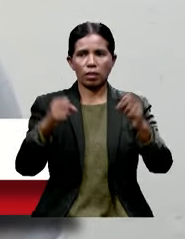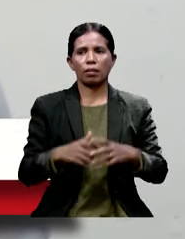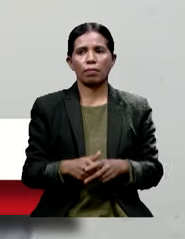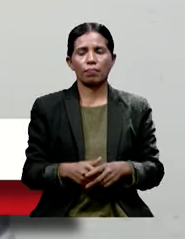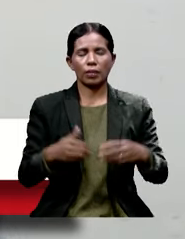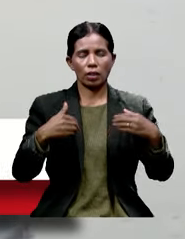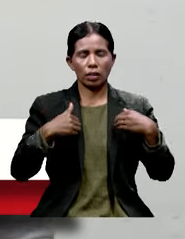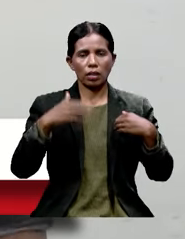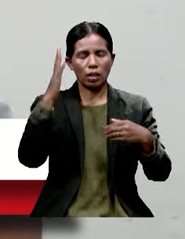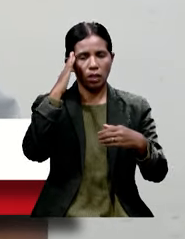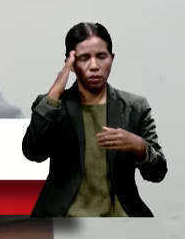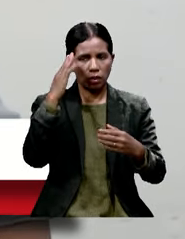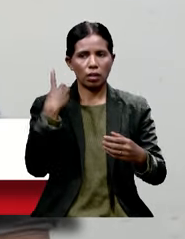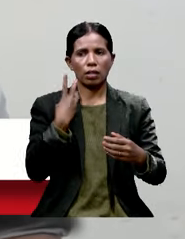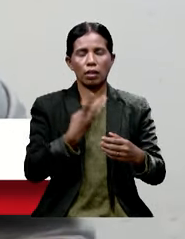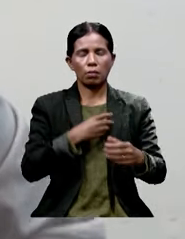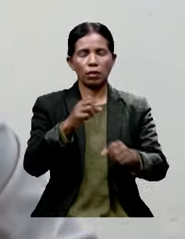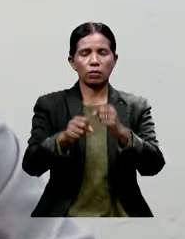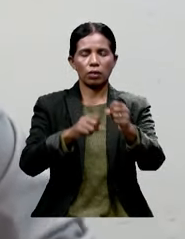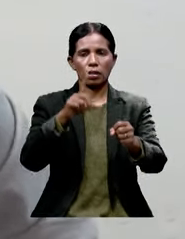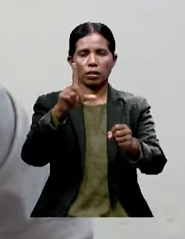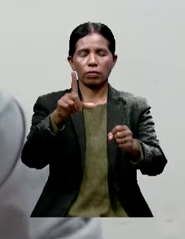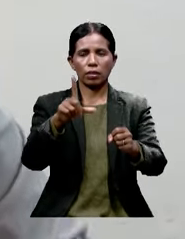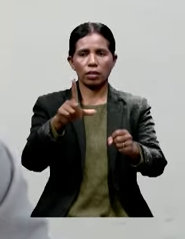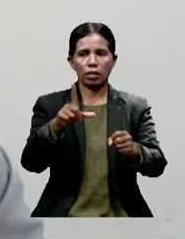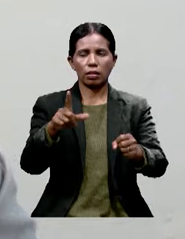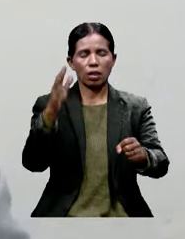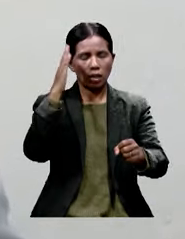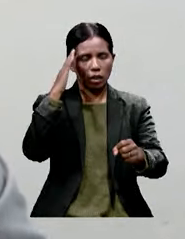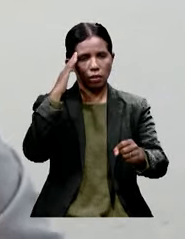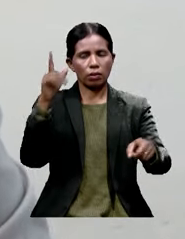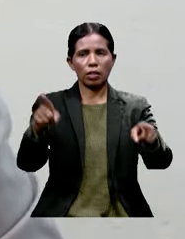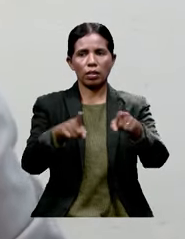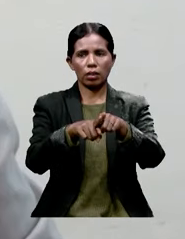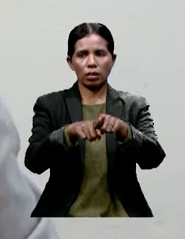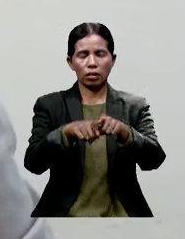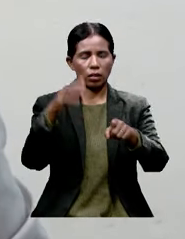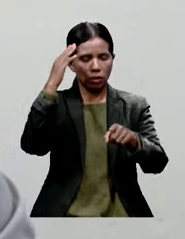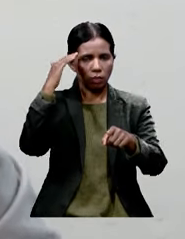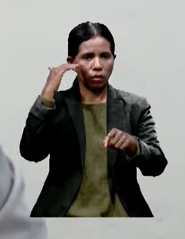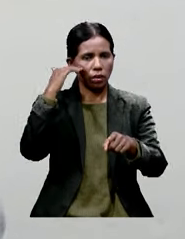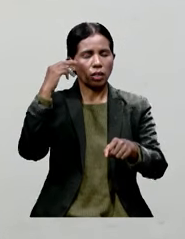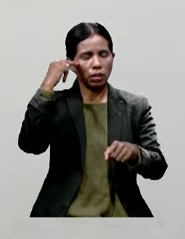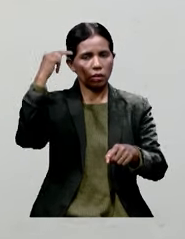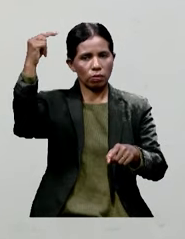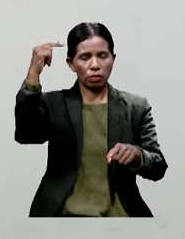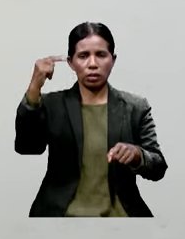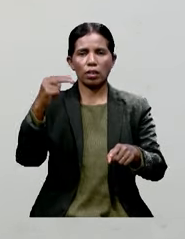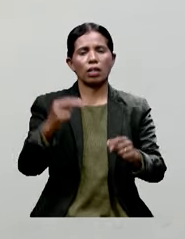e a noite em cada a minha sociedade civil linha pensamento a nessa na Coreia do Norte na nela los